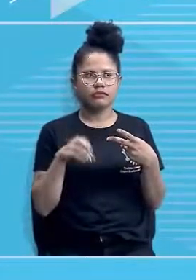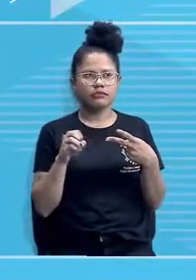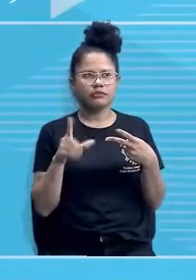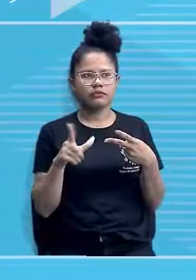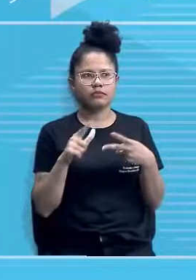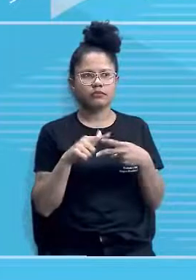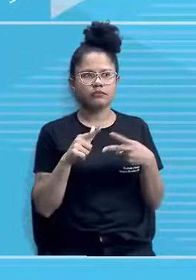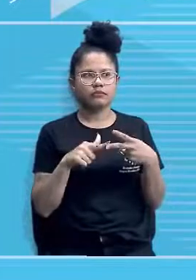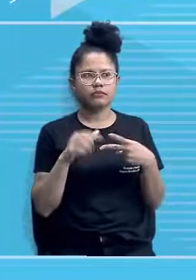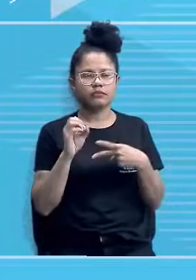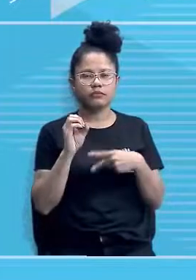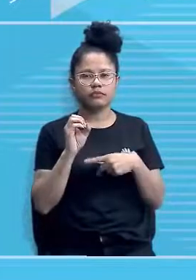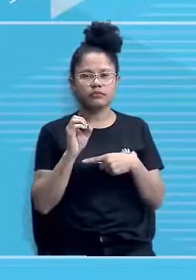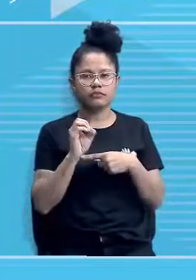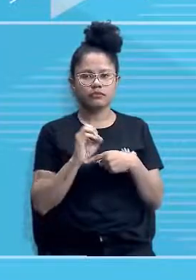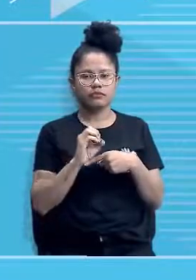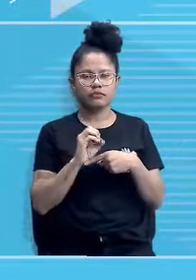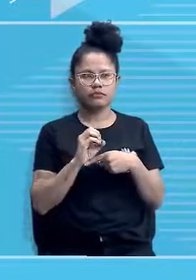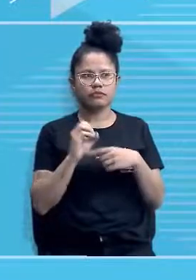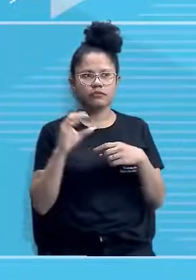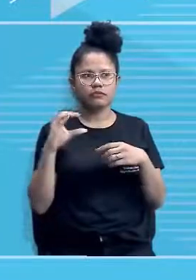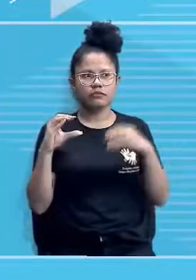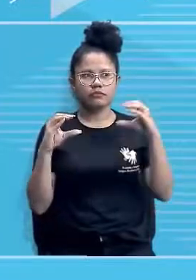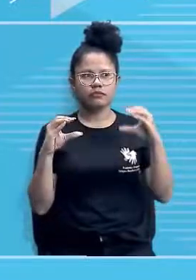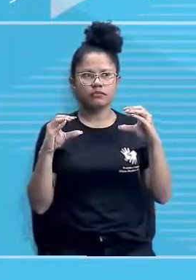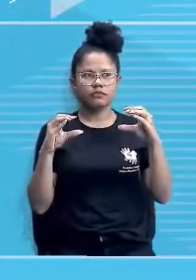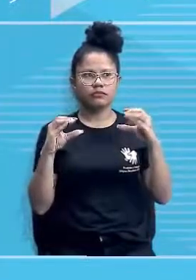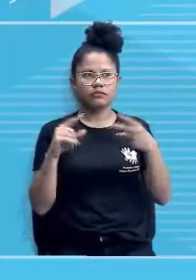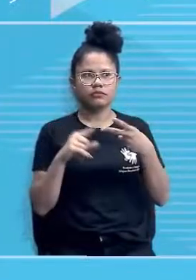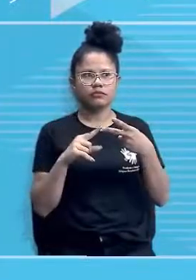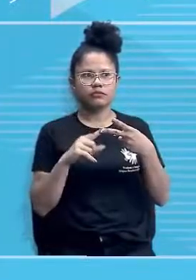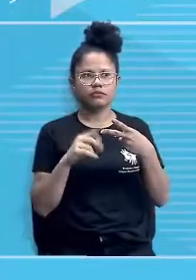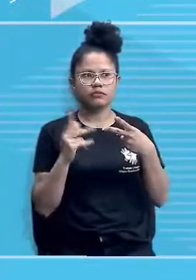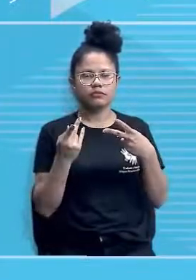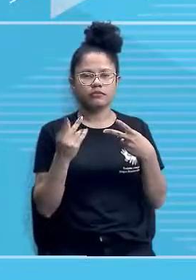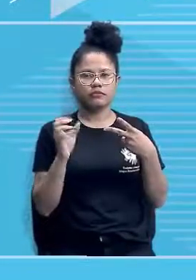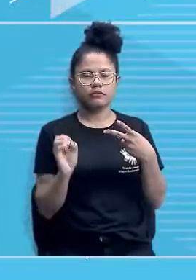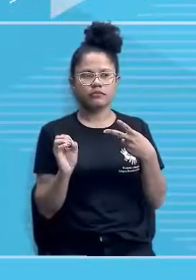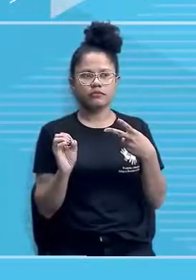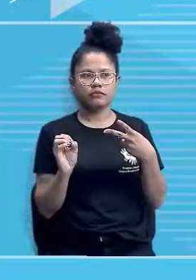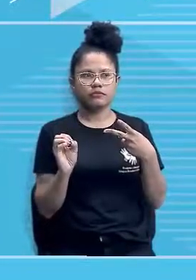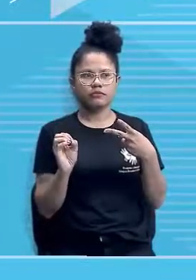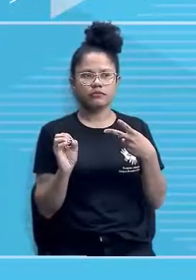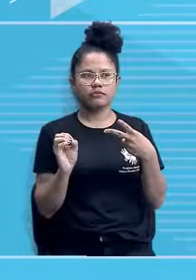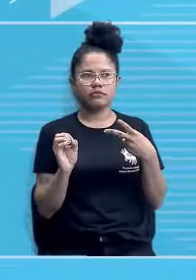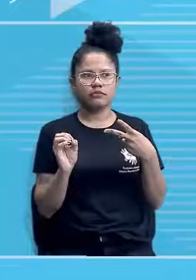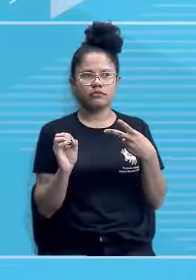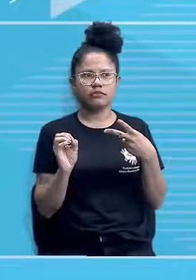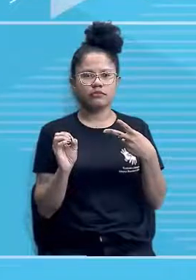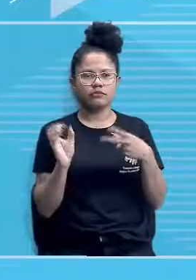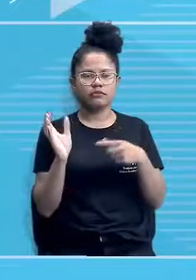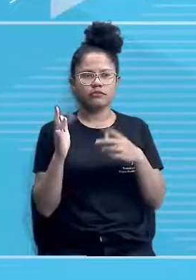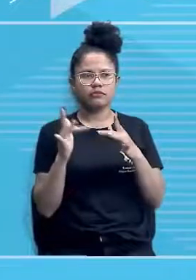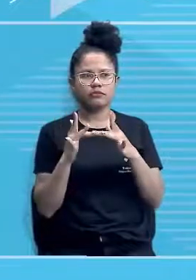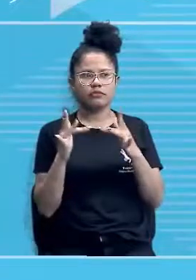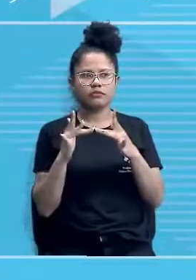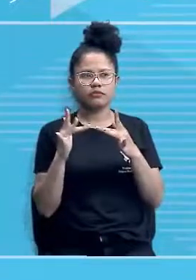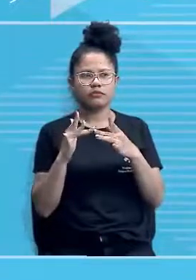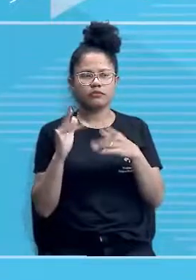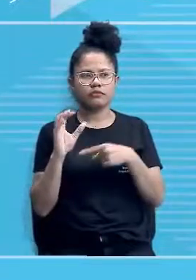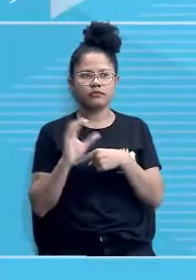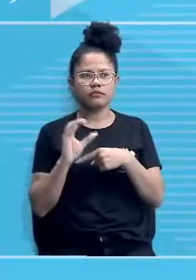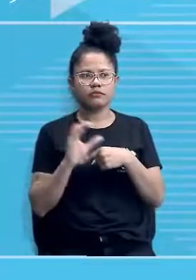tem o hotel oxigênio entre carbonos é um atleta e aqui você tem um fenol que a hidroxila ligado a um carbono aromático